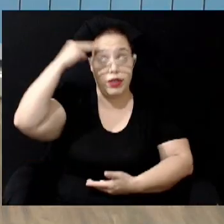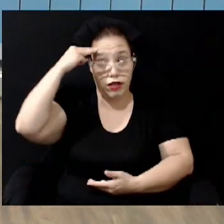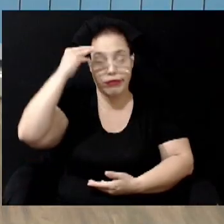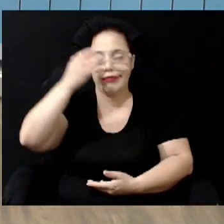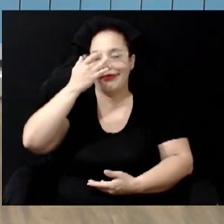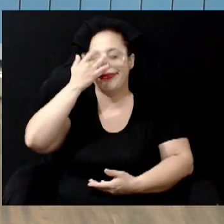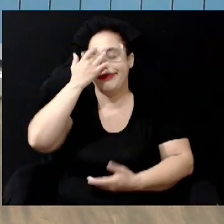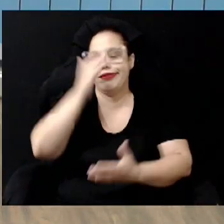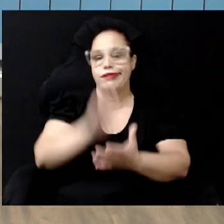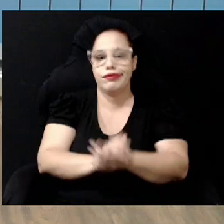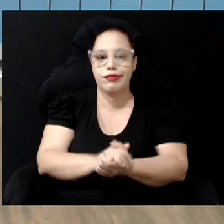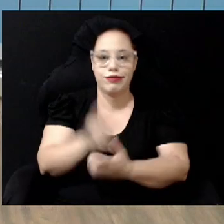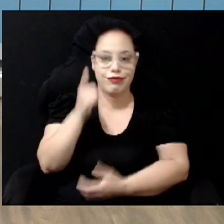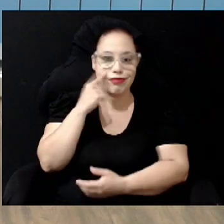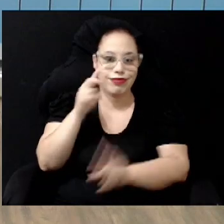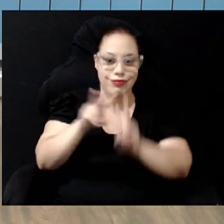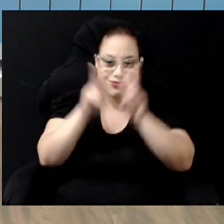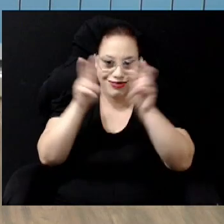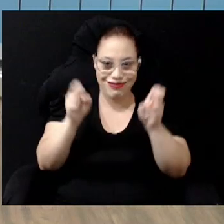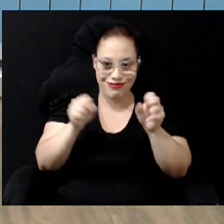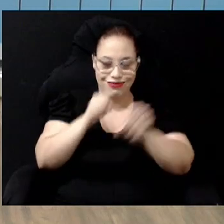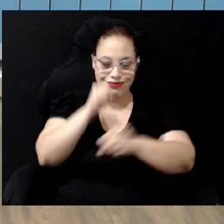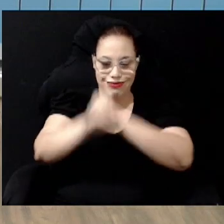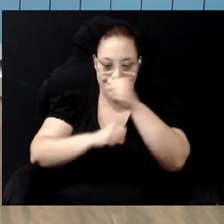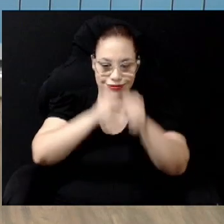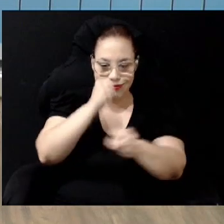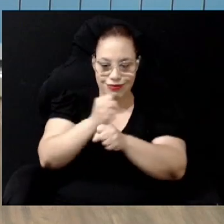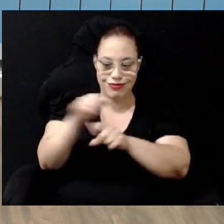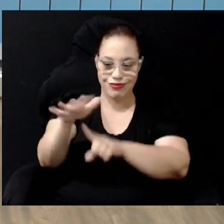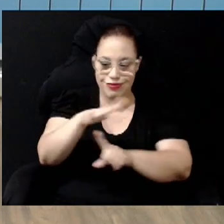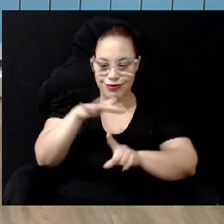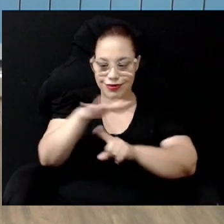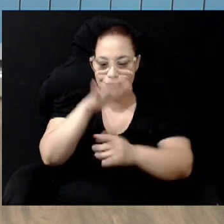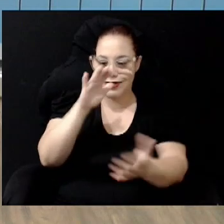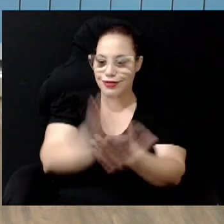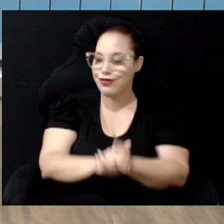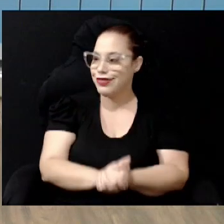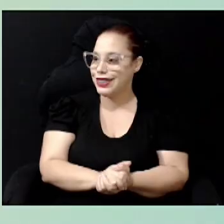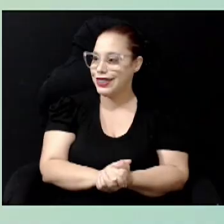E esse é o tema de hoje do nosso quadro, o Giro Ambiental.